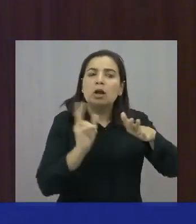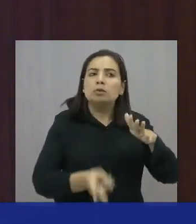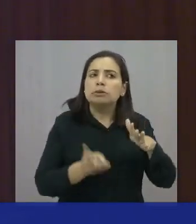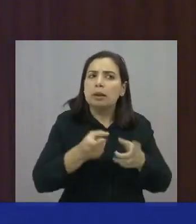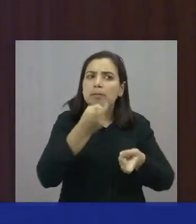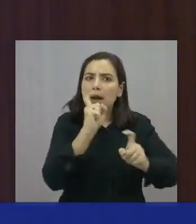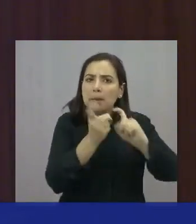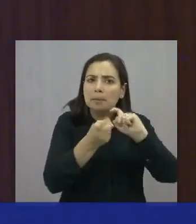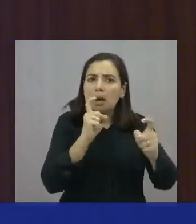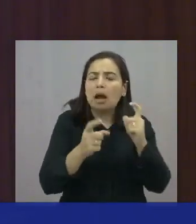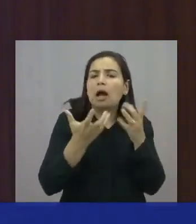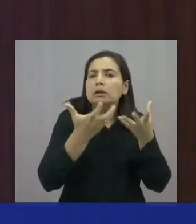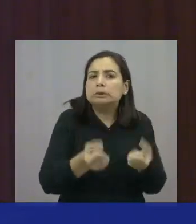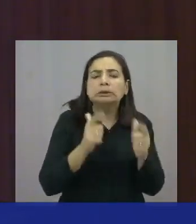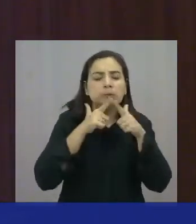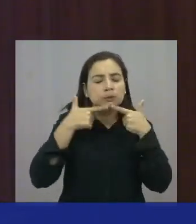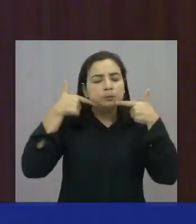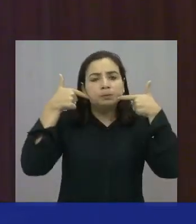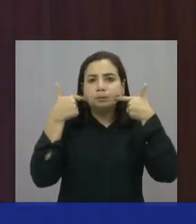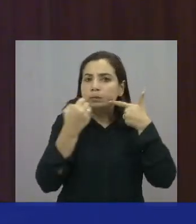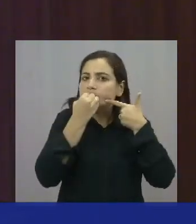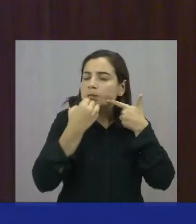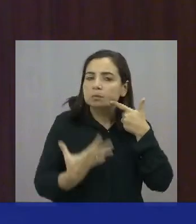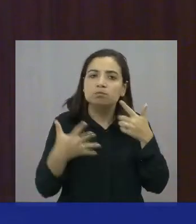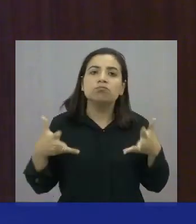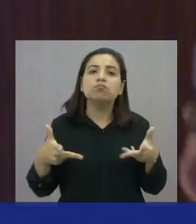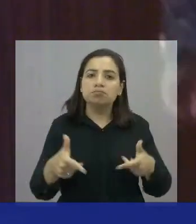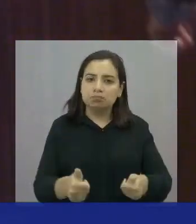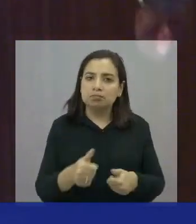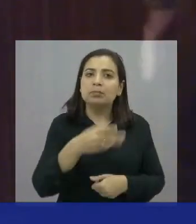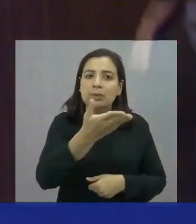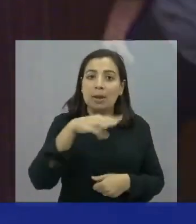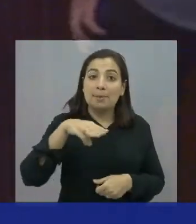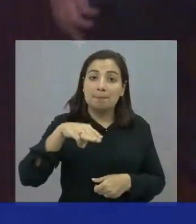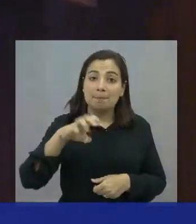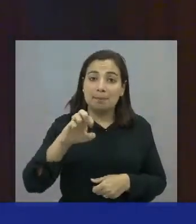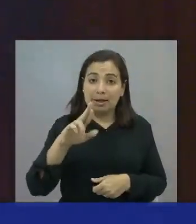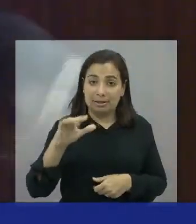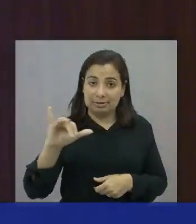e sempre nos recebe com um sorriso no rosto, a Mércia, mesmo com sono.